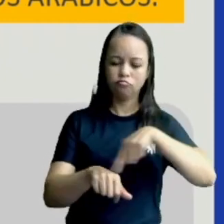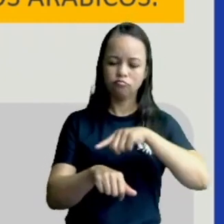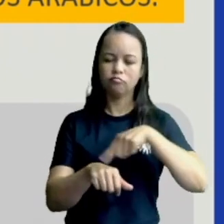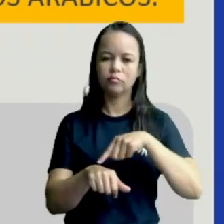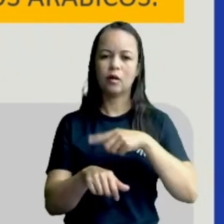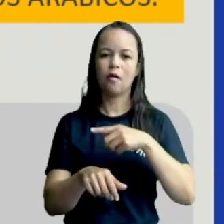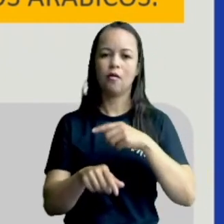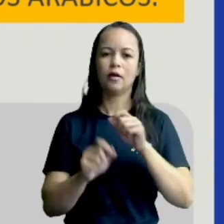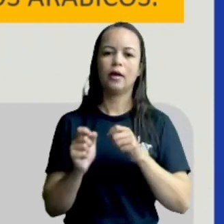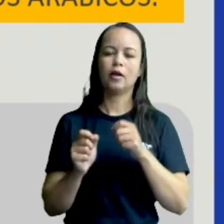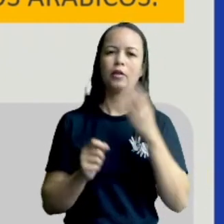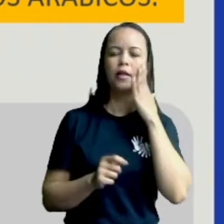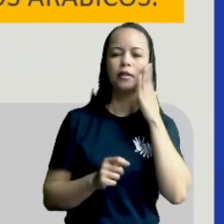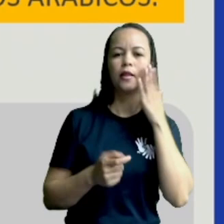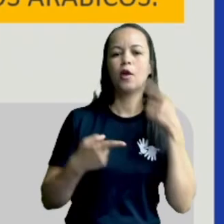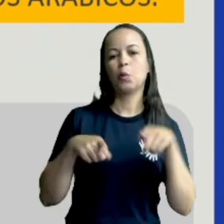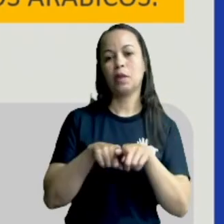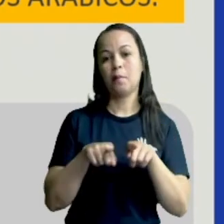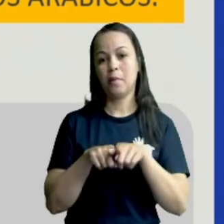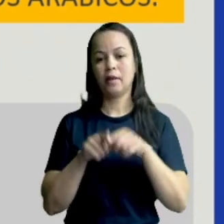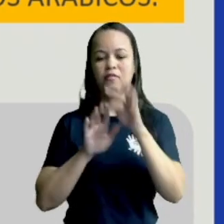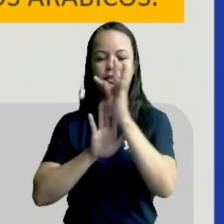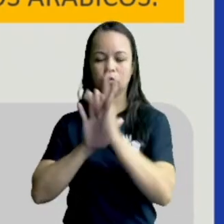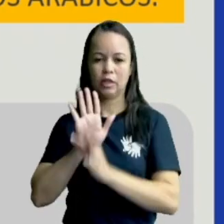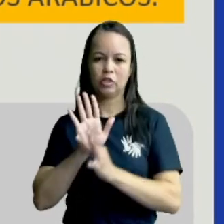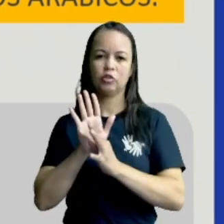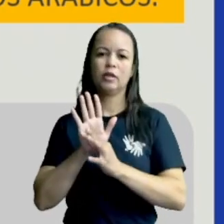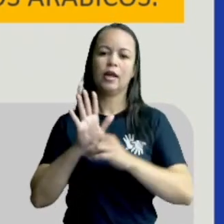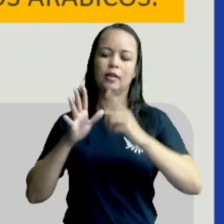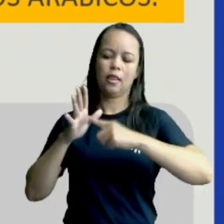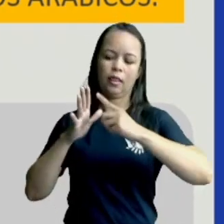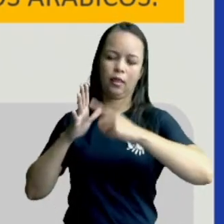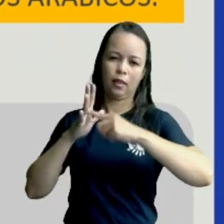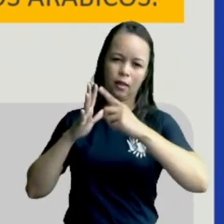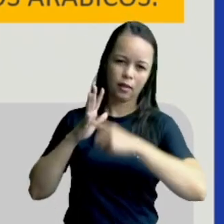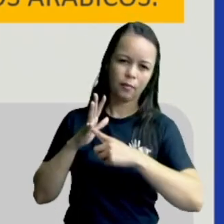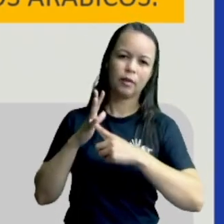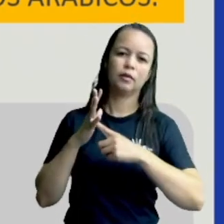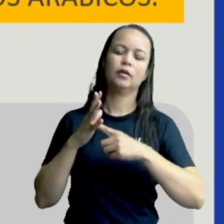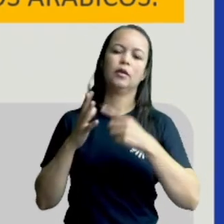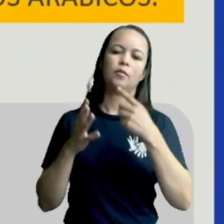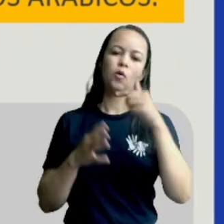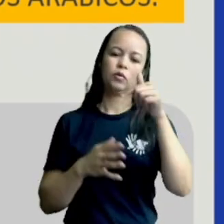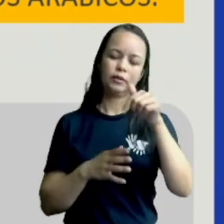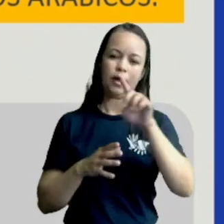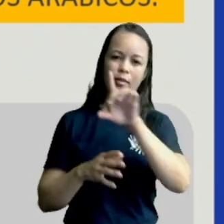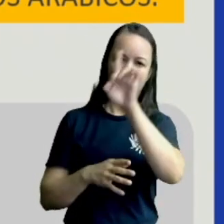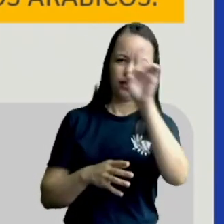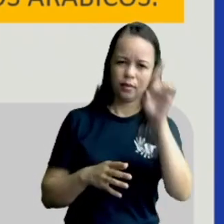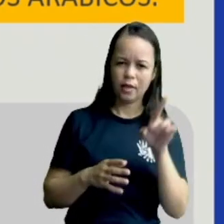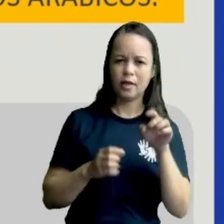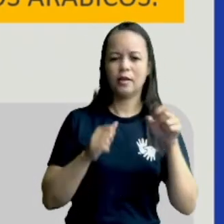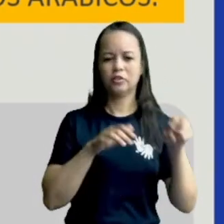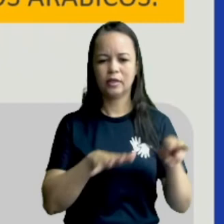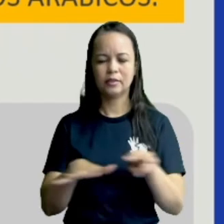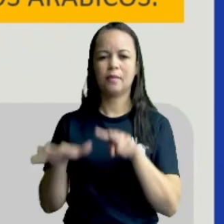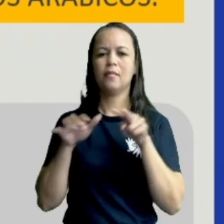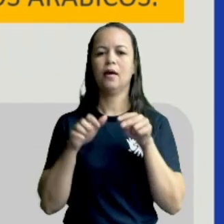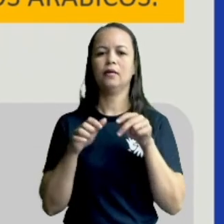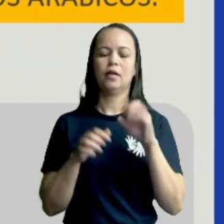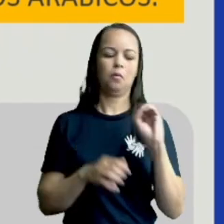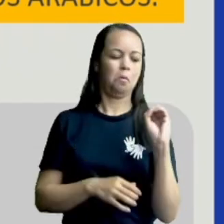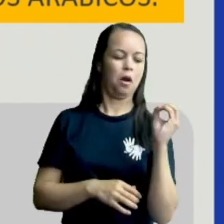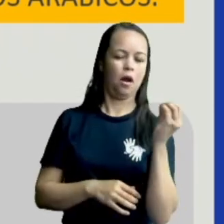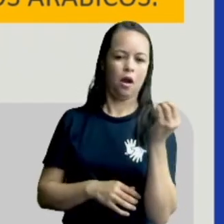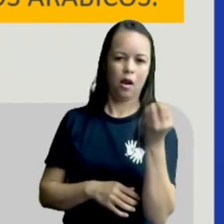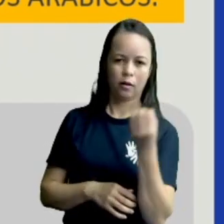aqui, através do texto também, como cada semana do calendário é composta por 7 dias, ou seja, 7 rotações